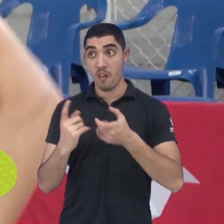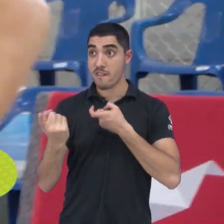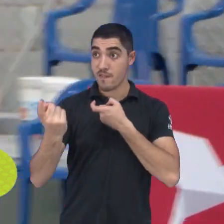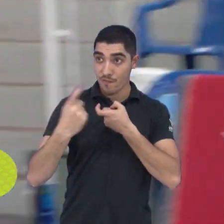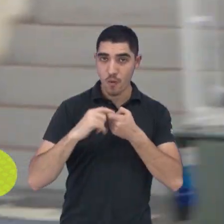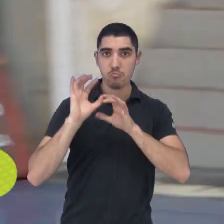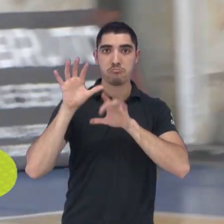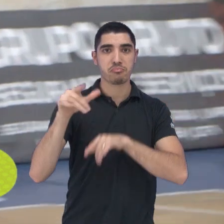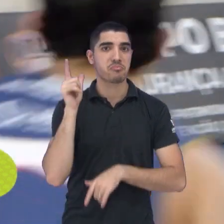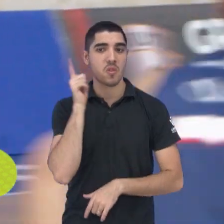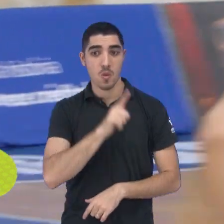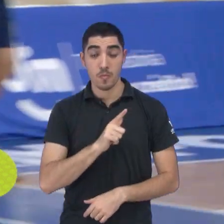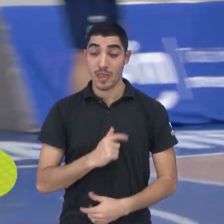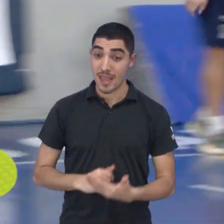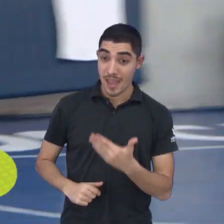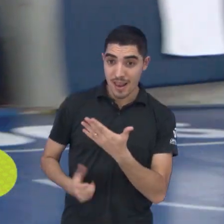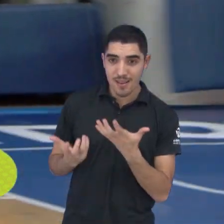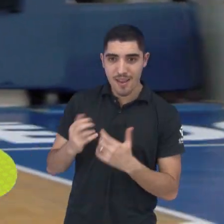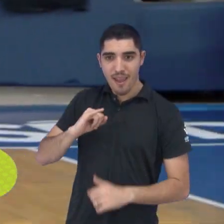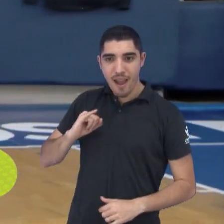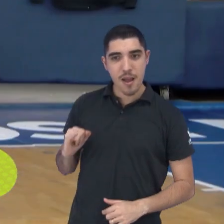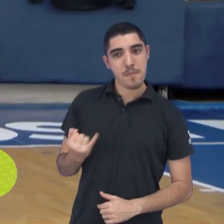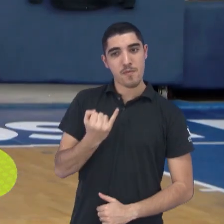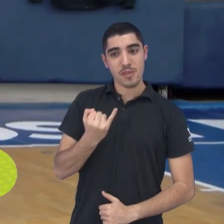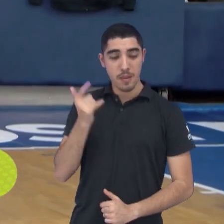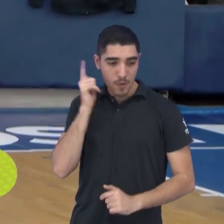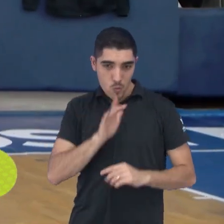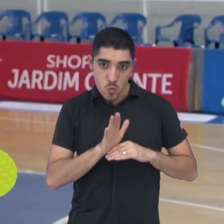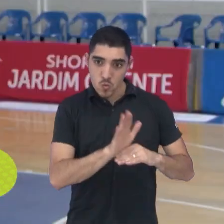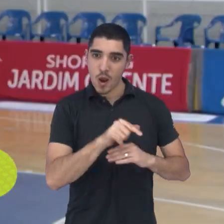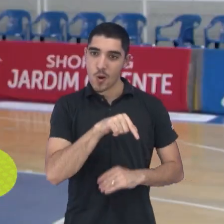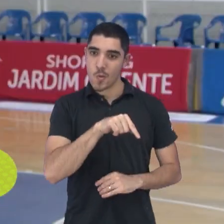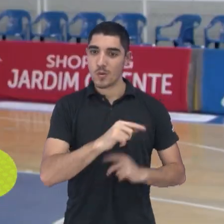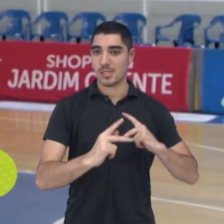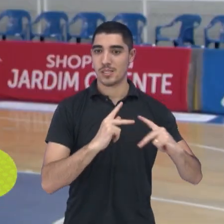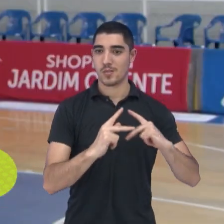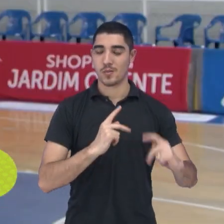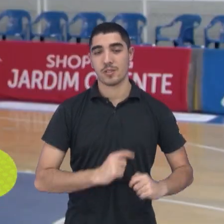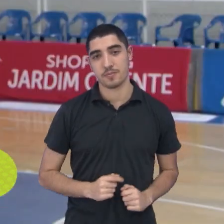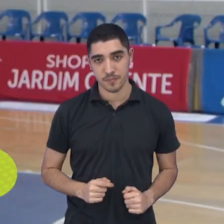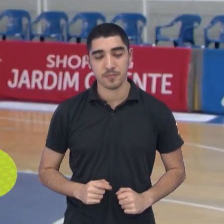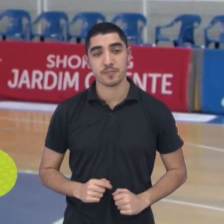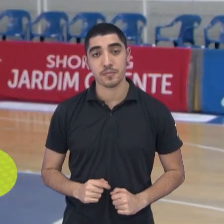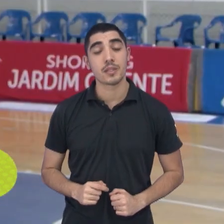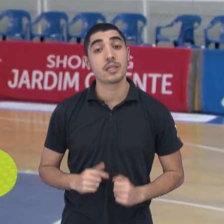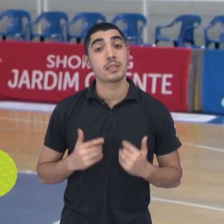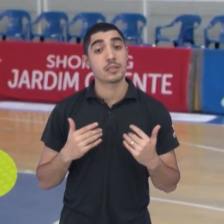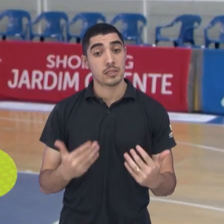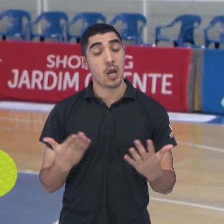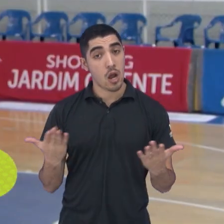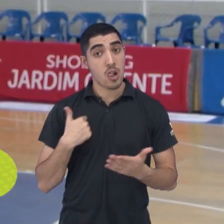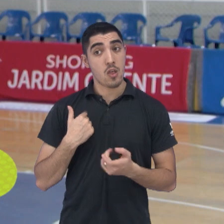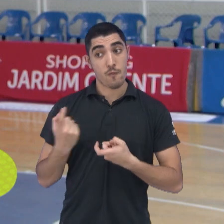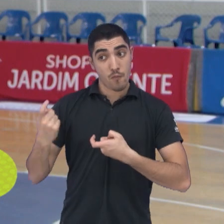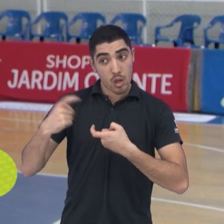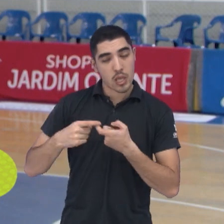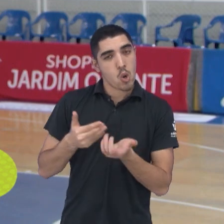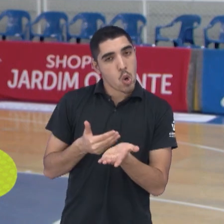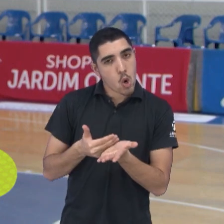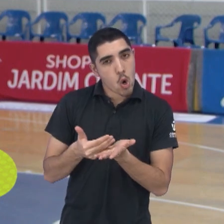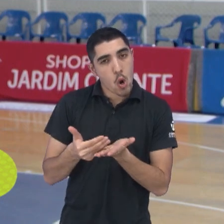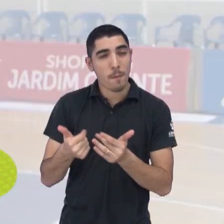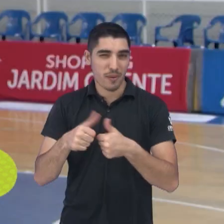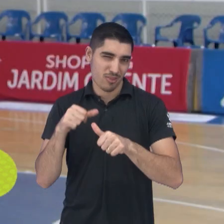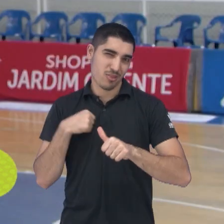bom aproveitamento para ajudar o São José contra o tricolor. Começando a voltar o ritmo de jogo, né, que eu estava